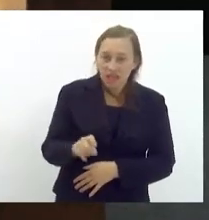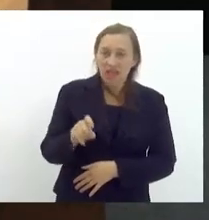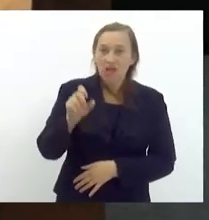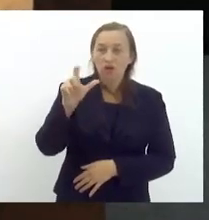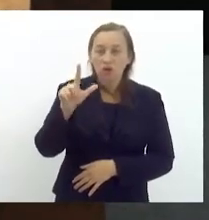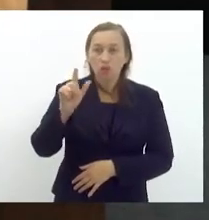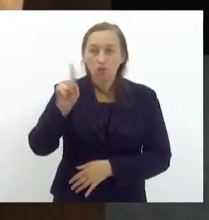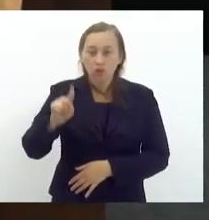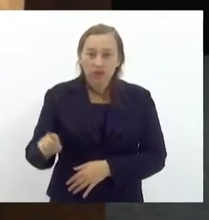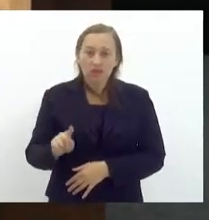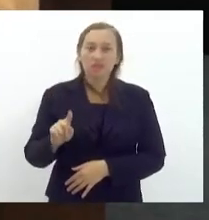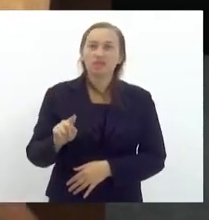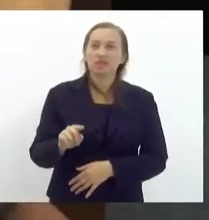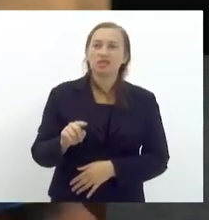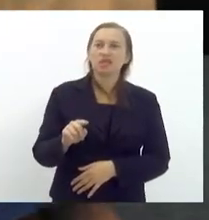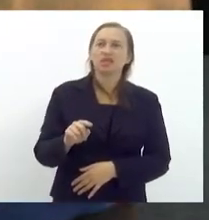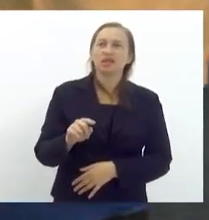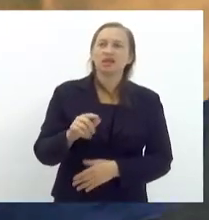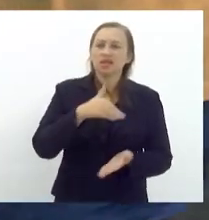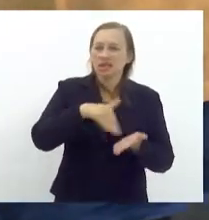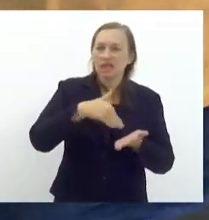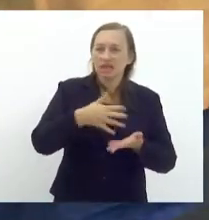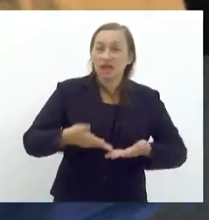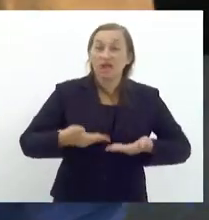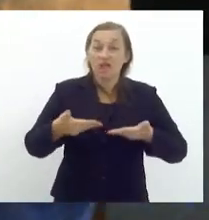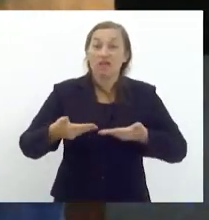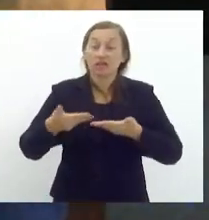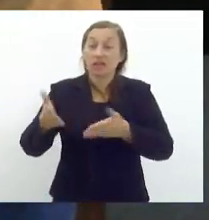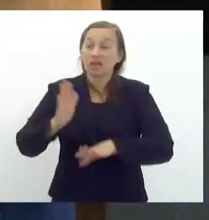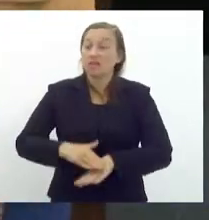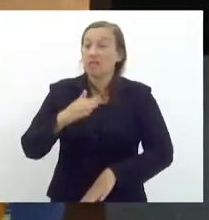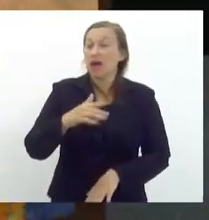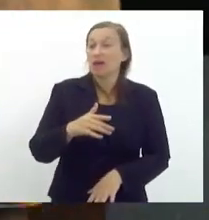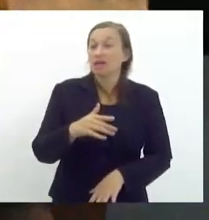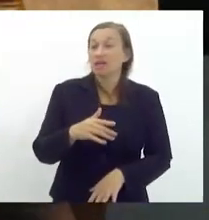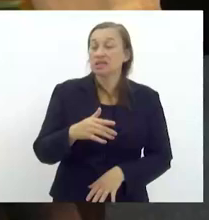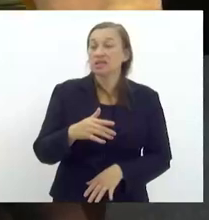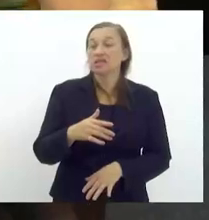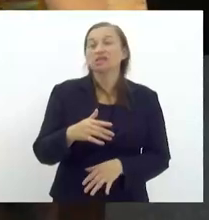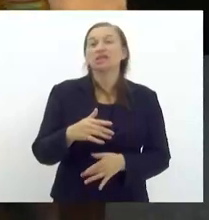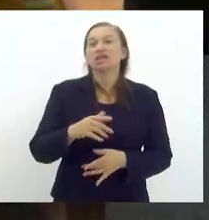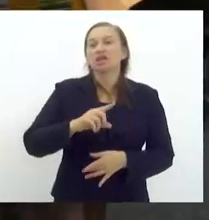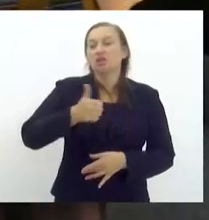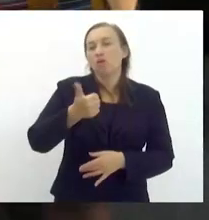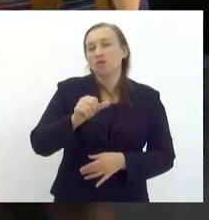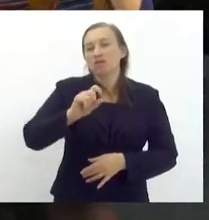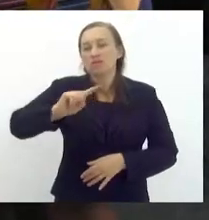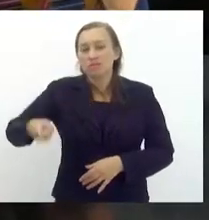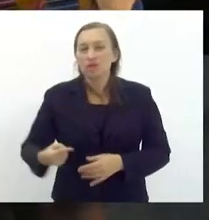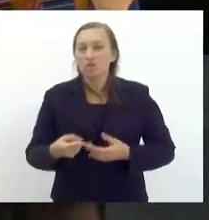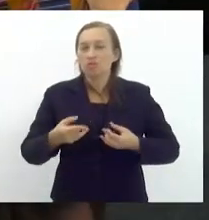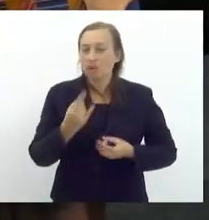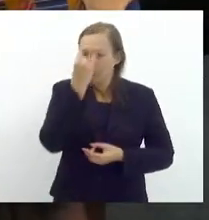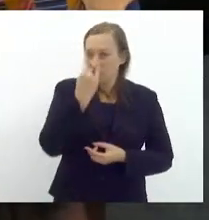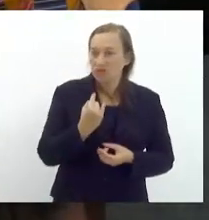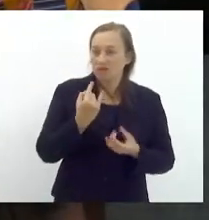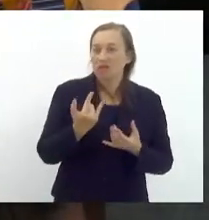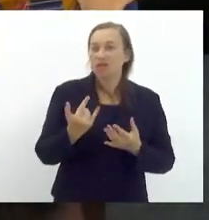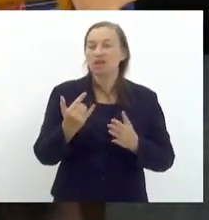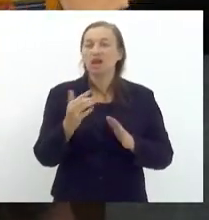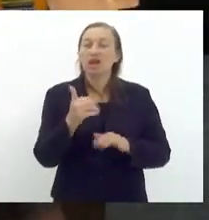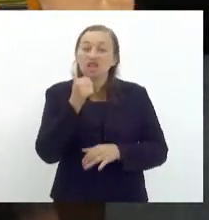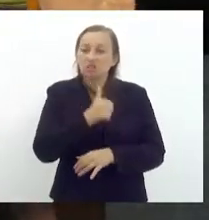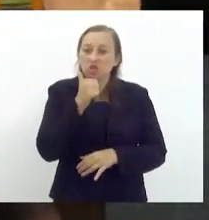garantir a entrega de mais de 11 mil absorvente para meninas e mulheres da rede Municipal de Ensino o